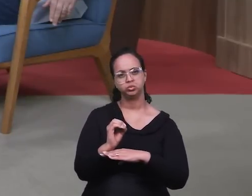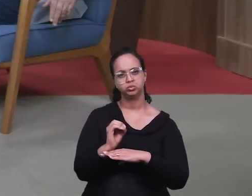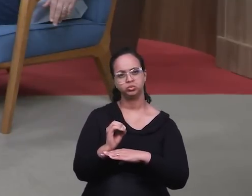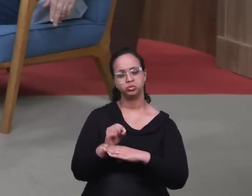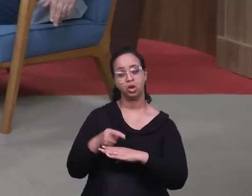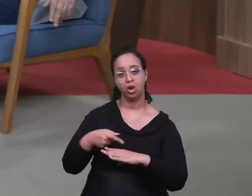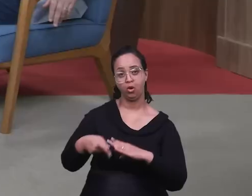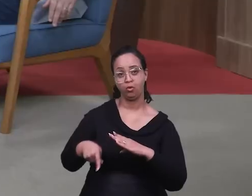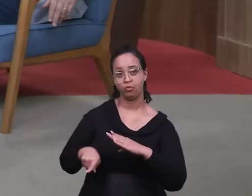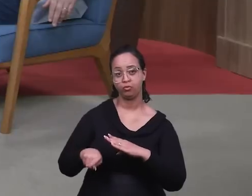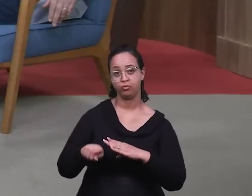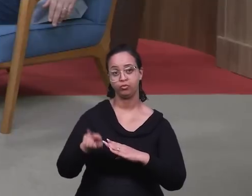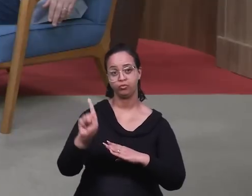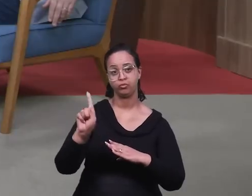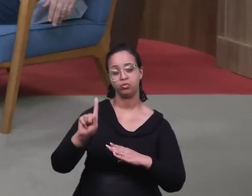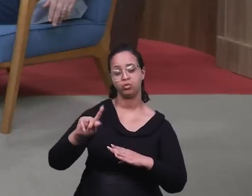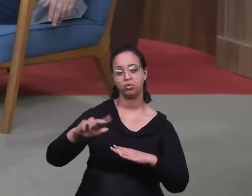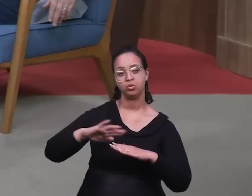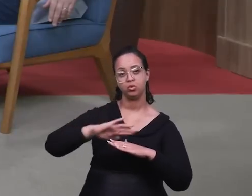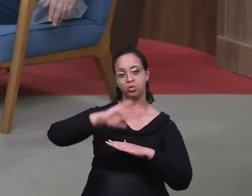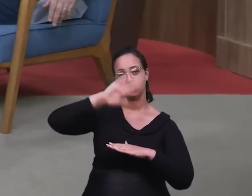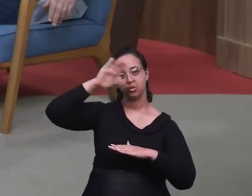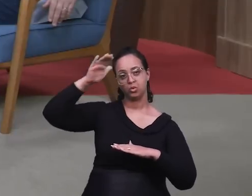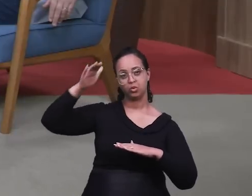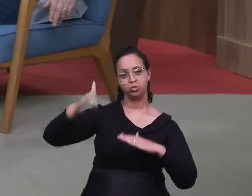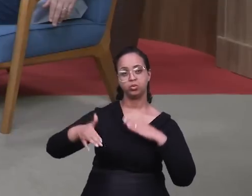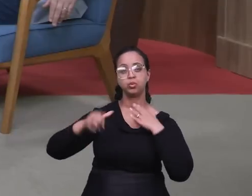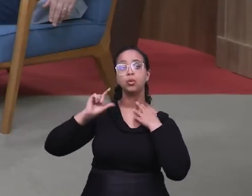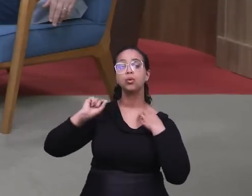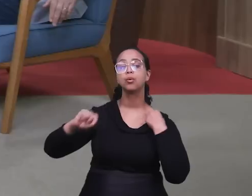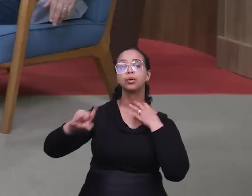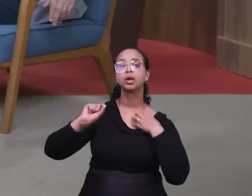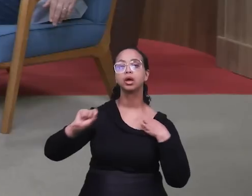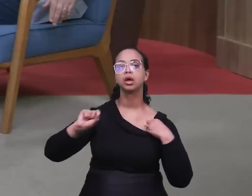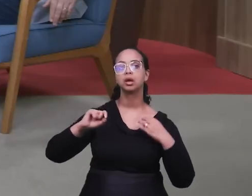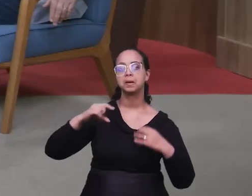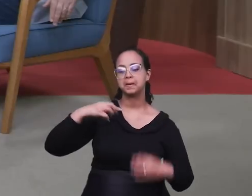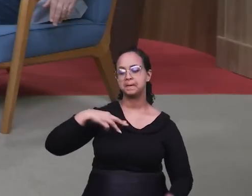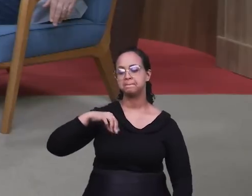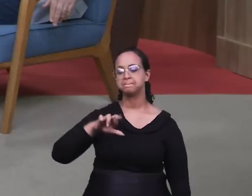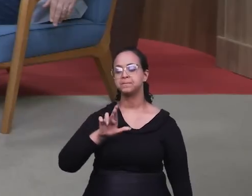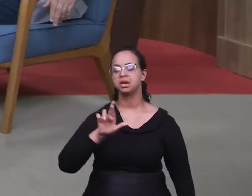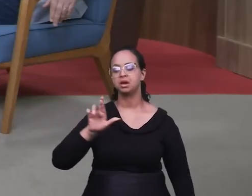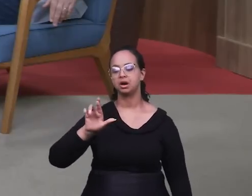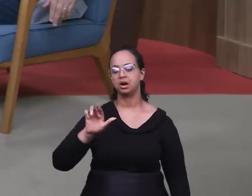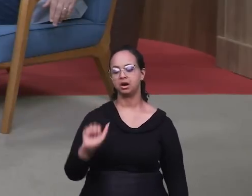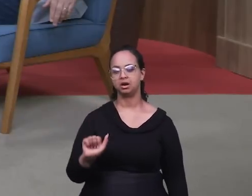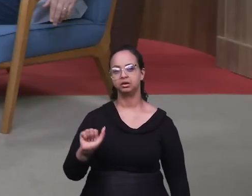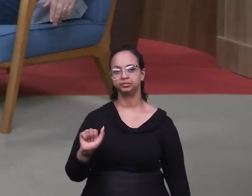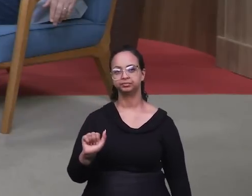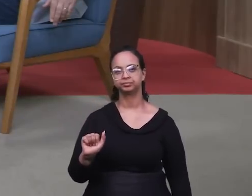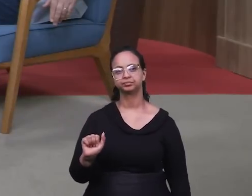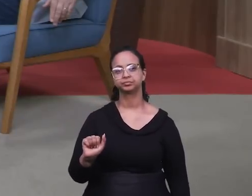da mirra, o lugar da prensa, e ao outeiro do incenso. Então o Senhor